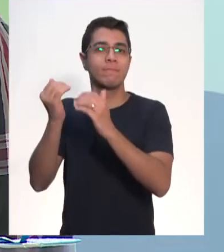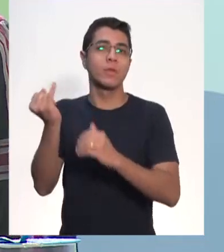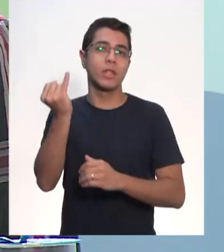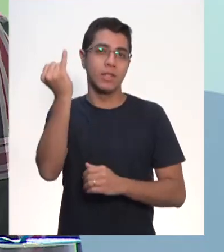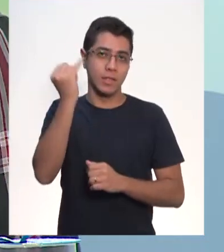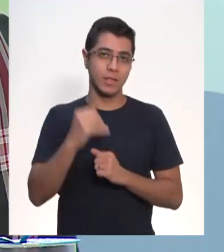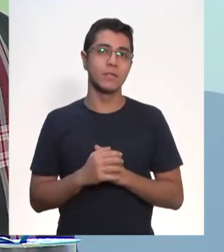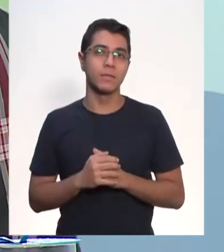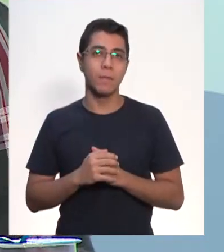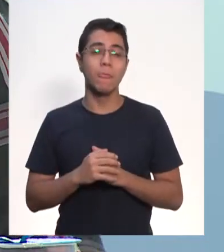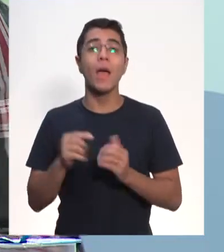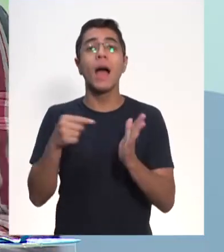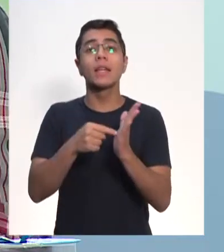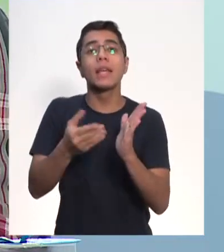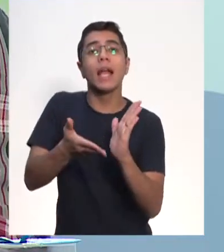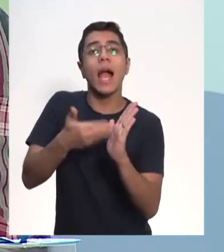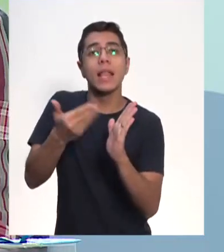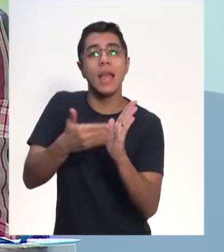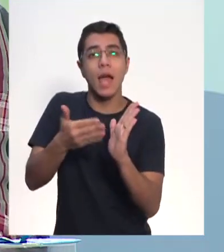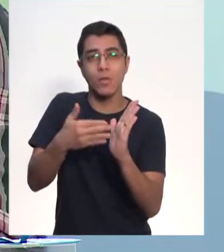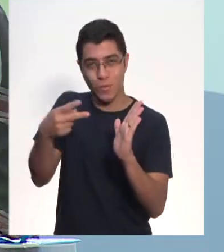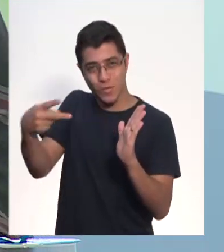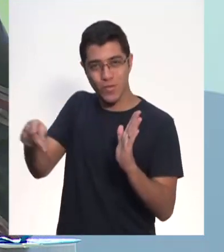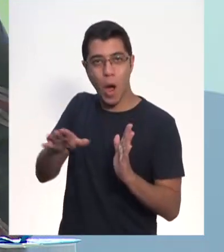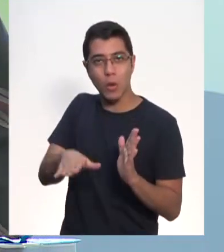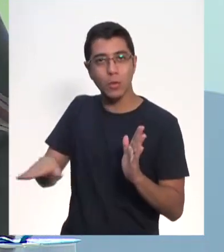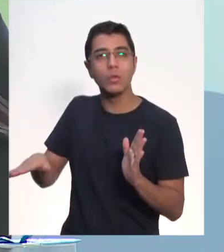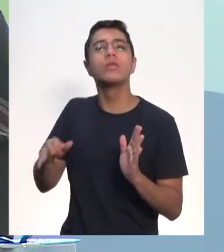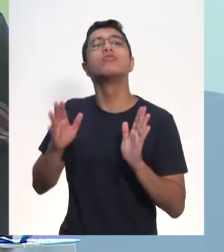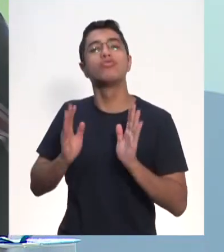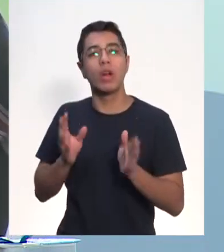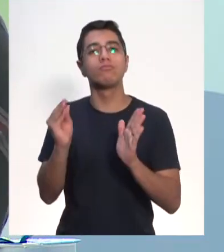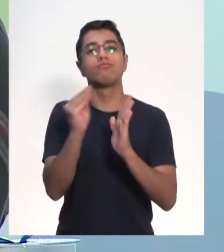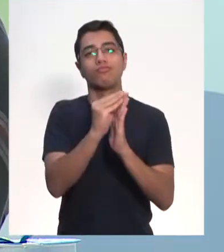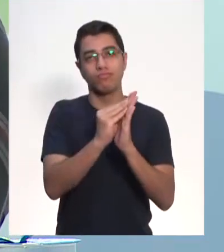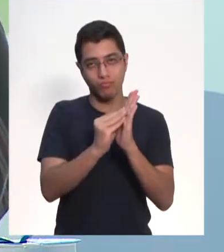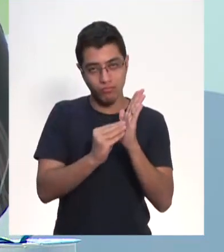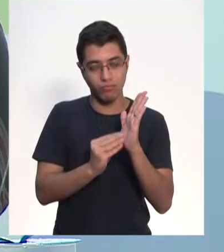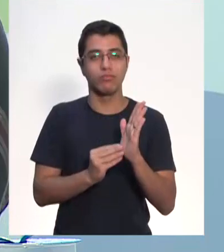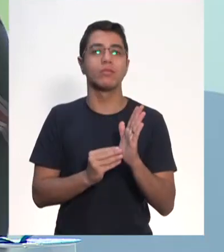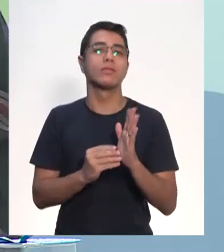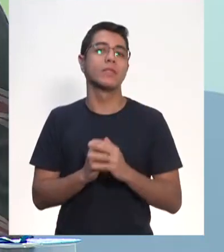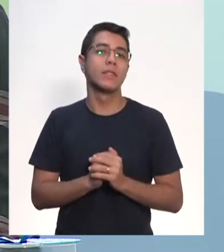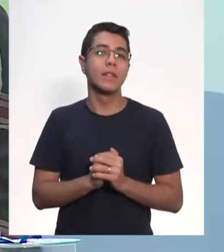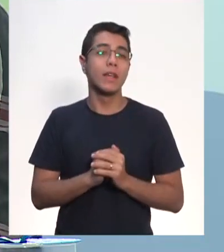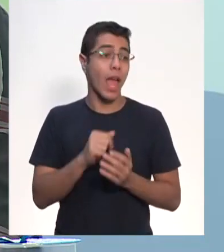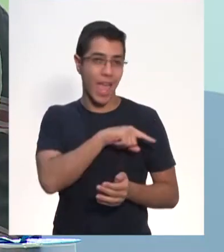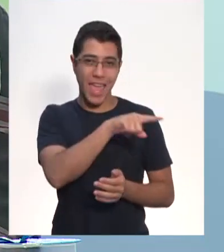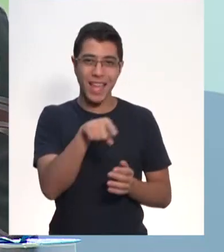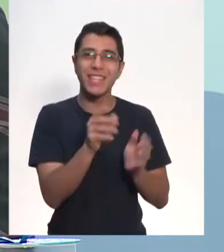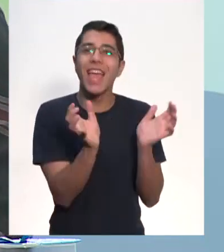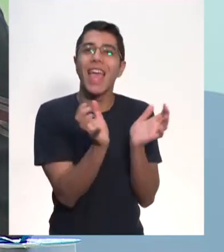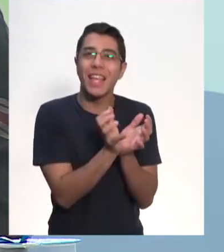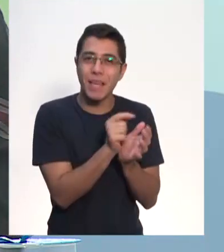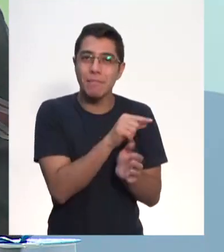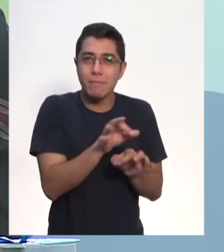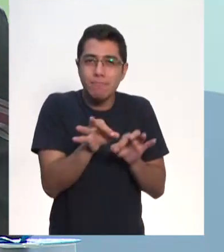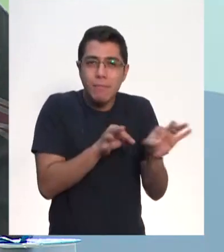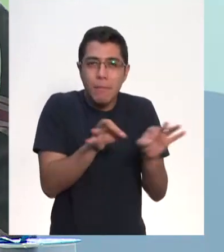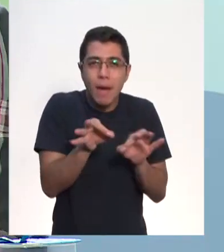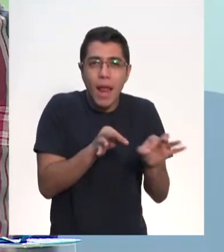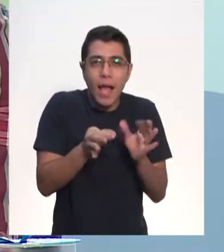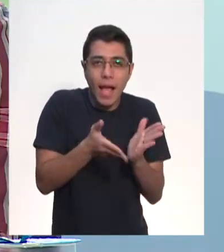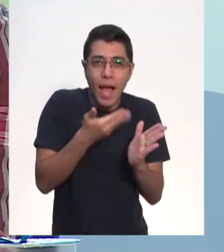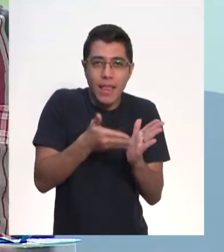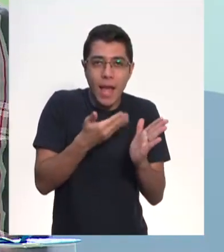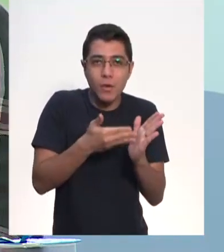caderno do aluno, né? As equipes que participaram da produção, elas procuraram